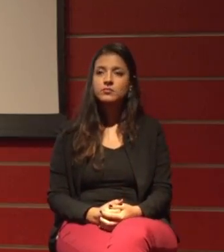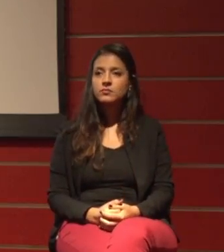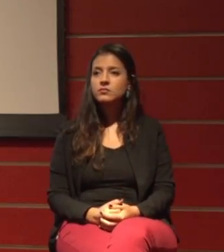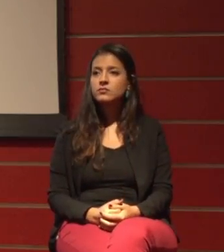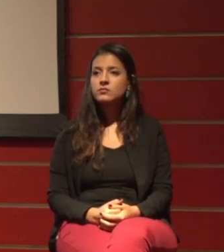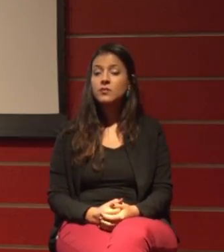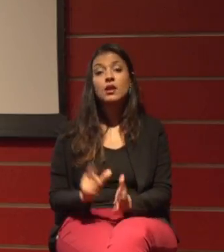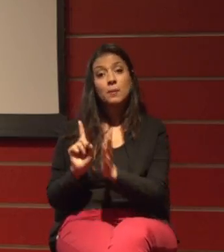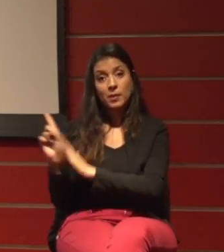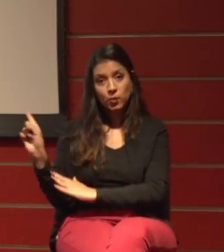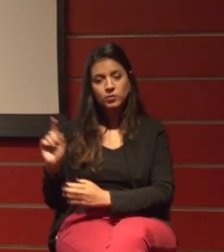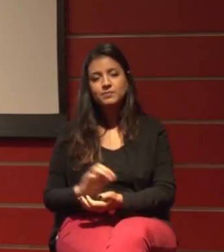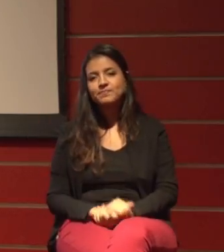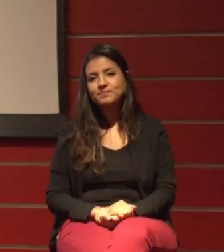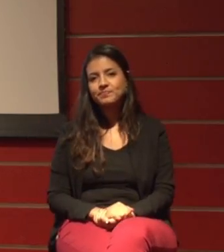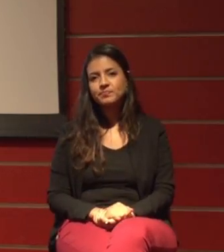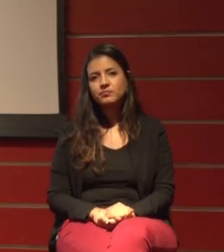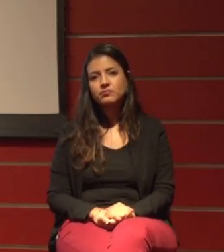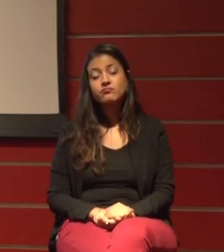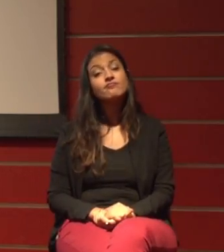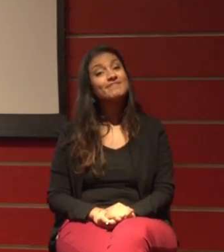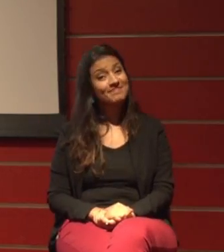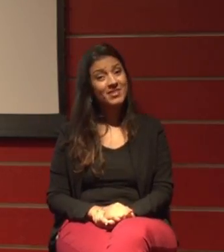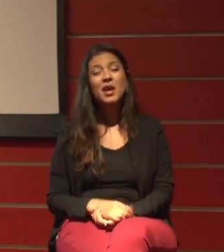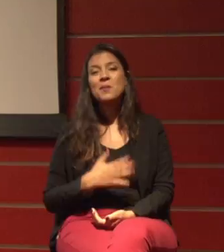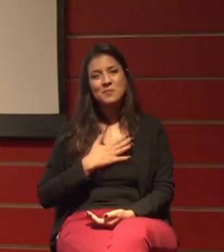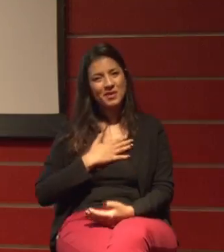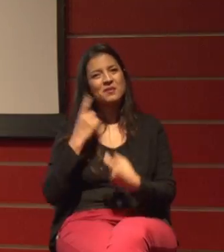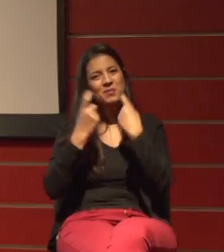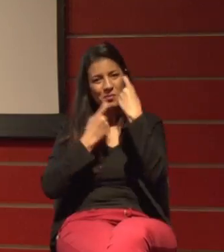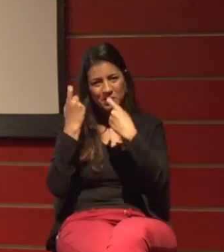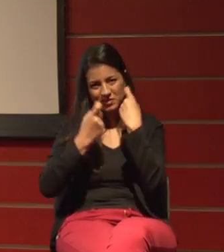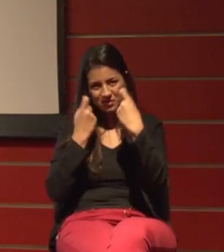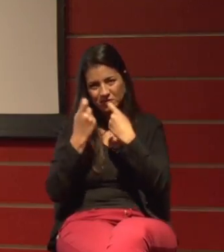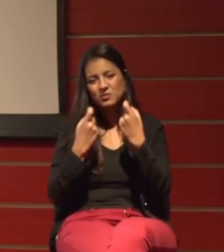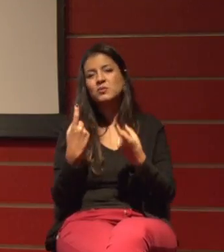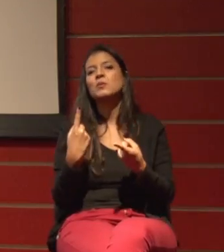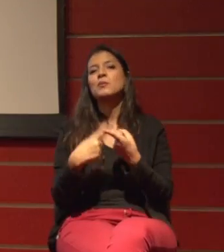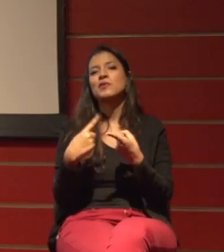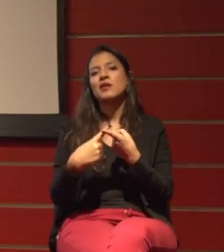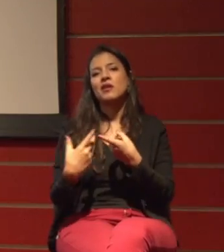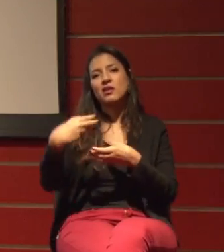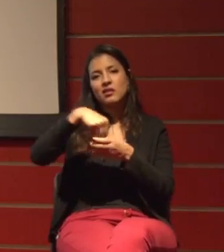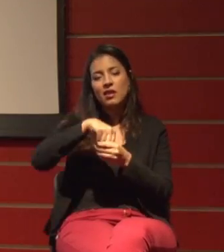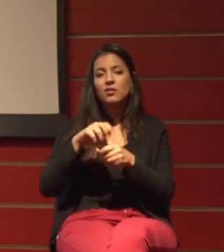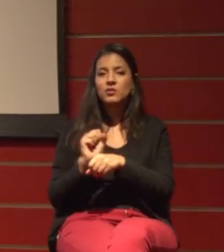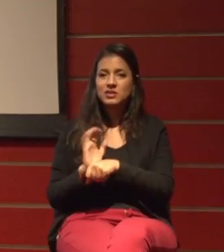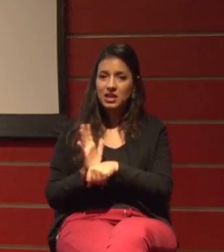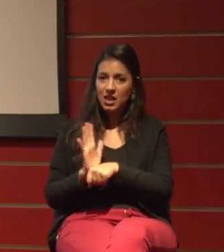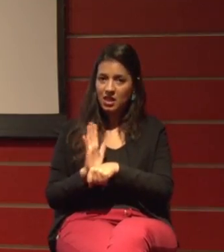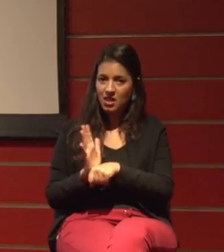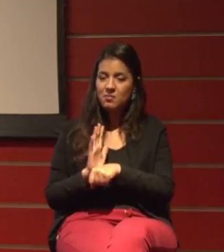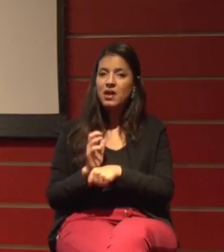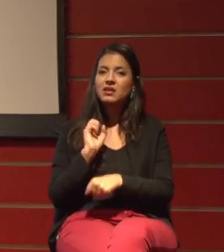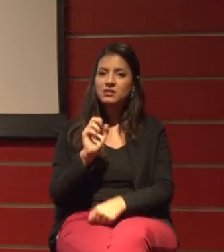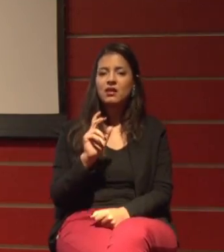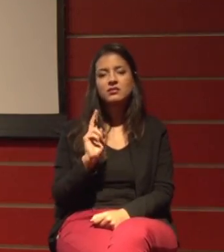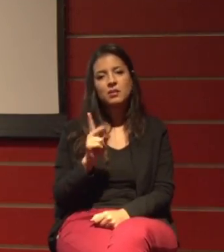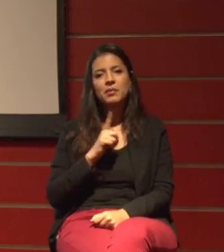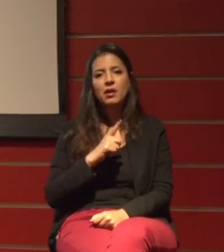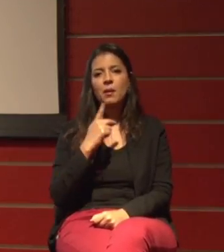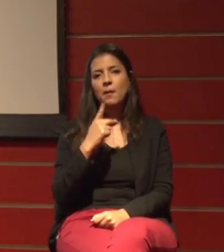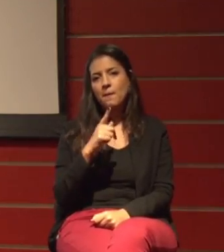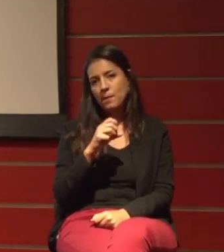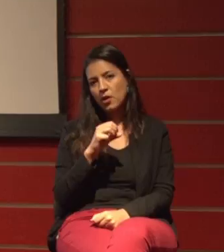minha preocupação é muito porque sim eh tem dentro do cinema clássico a gente tá sempre nessa dinâmica de plots né